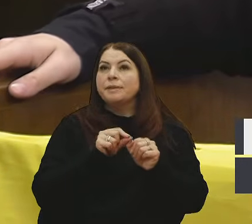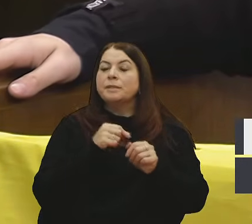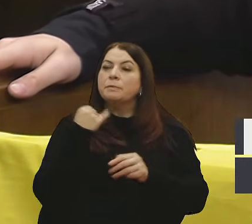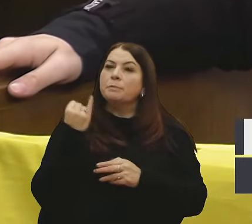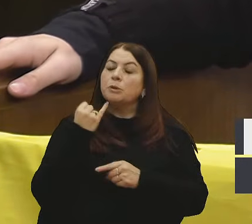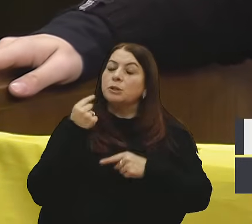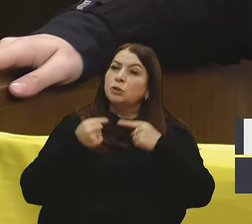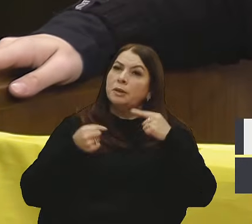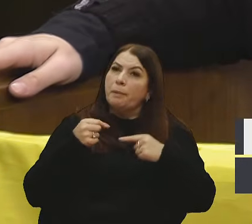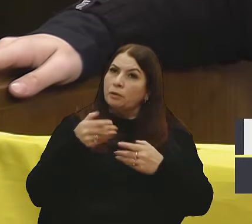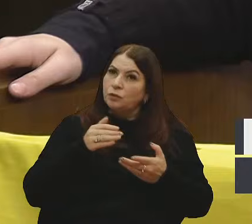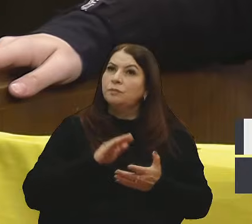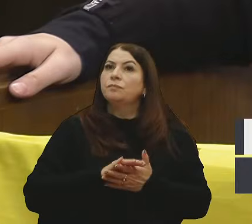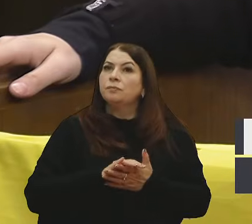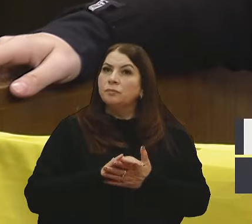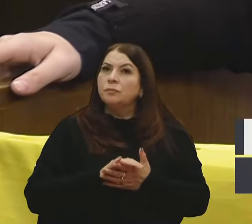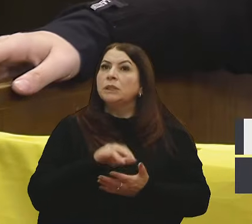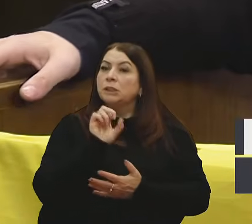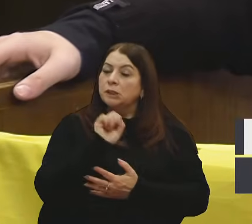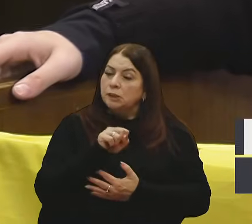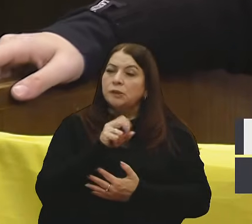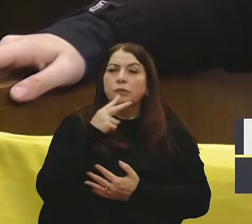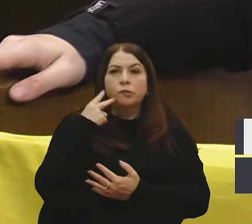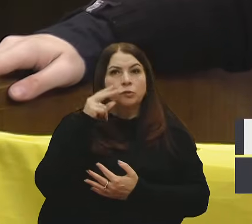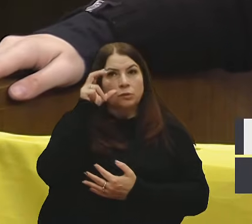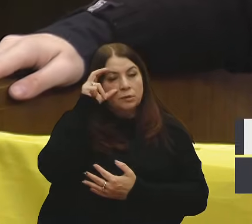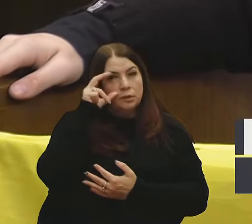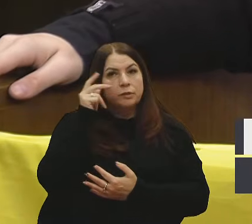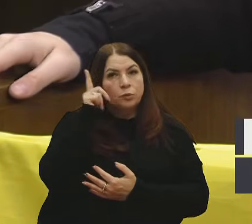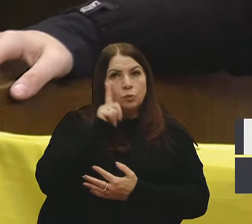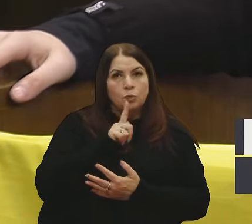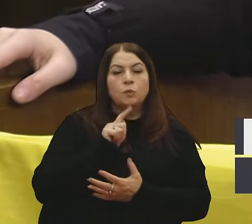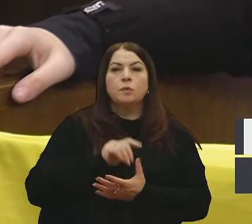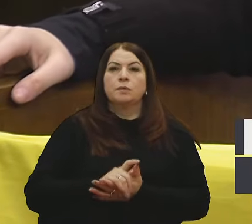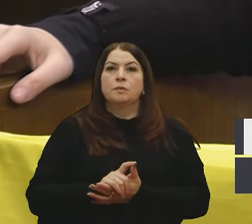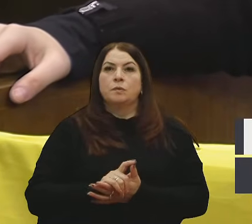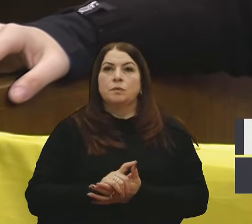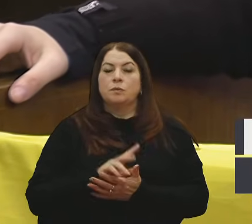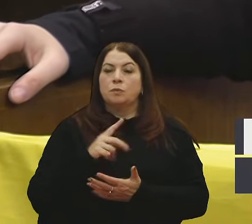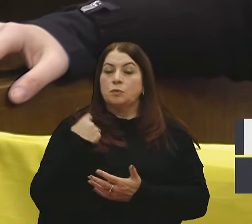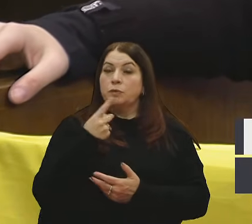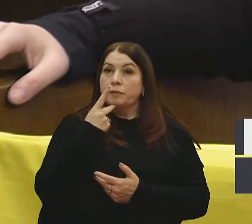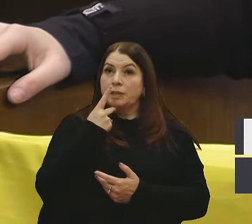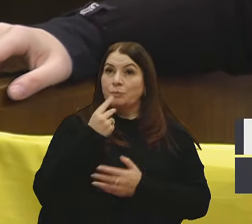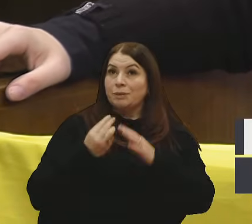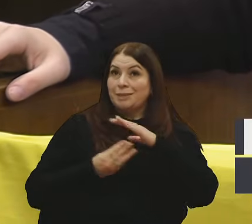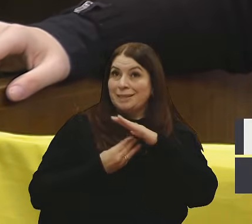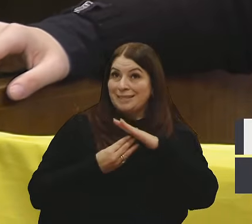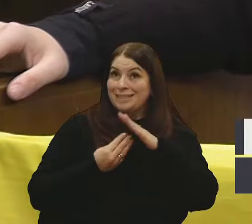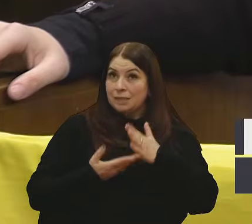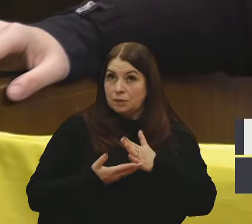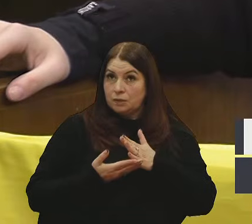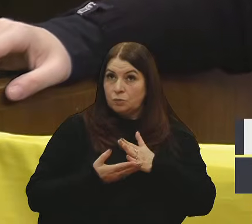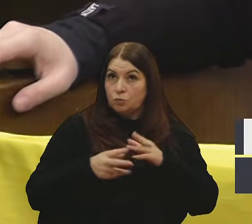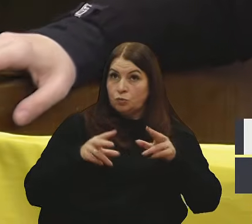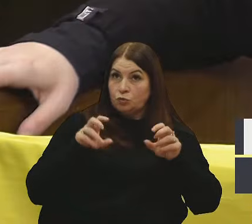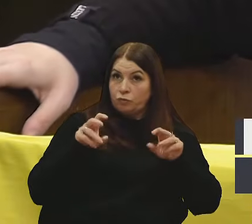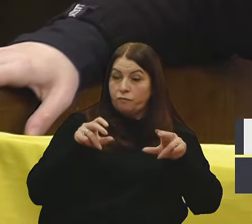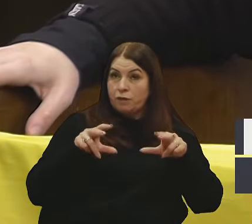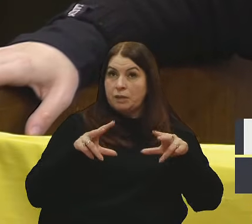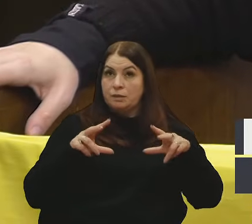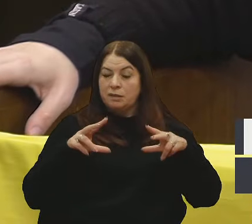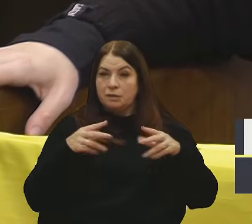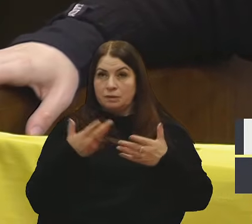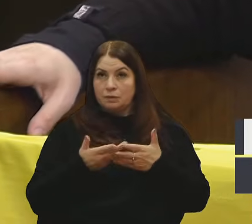importante debate. E sim, vereadora Sandra, vereador Lucas, quando nós falamos de terceirização, de privatização